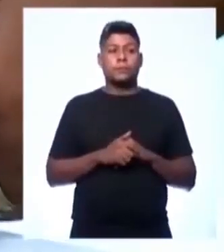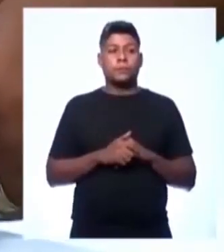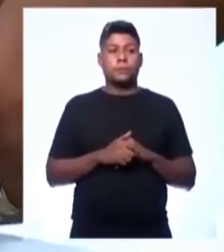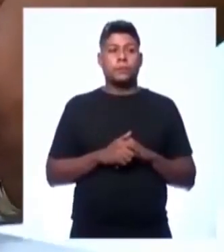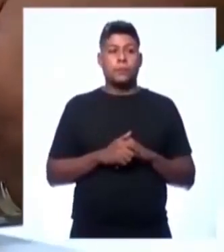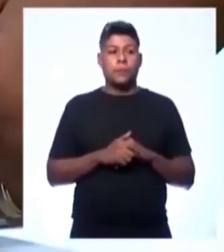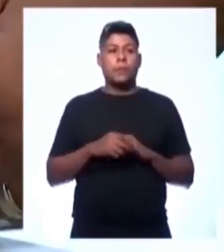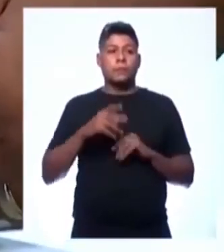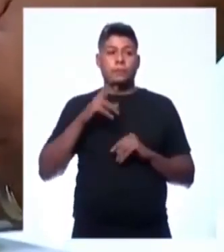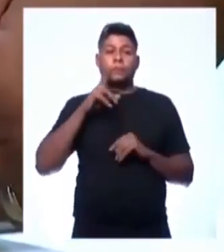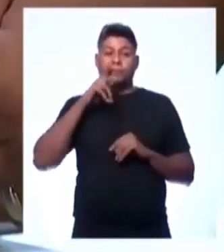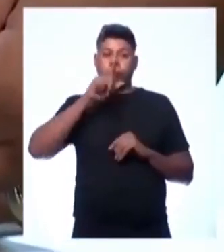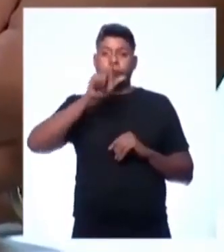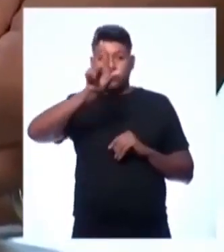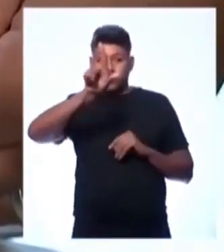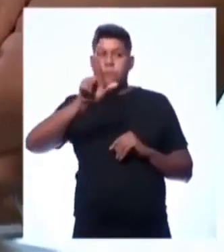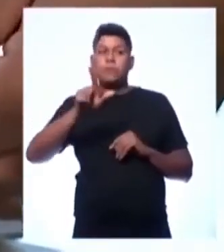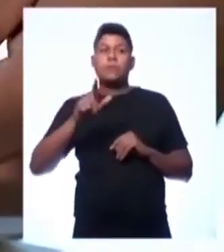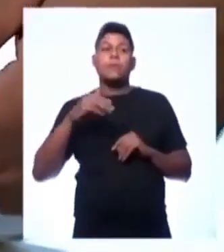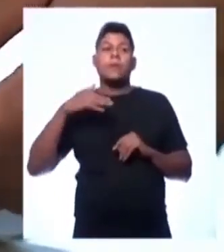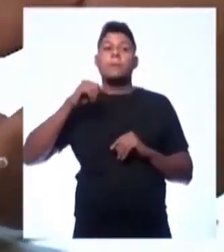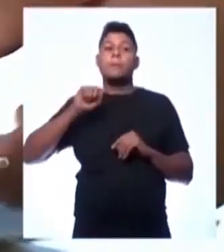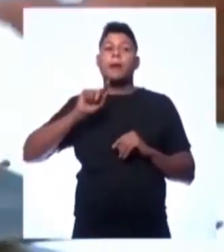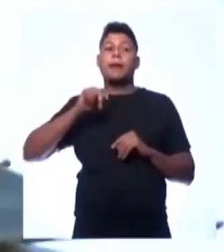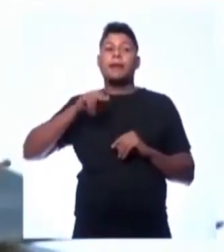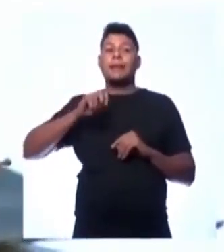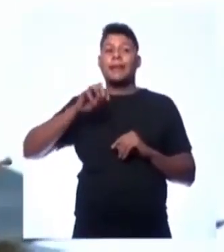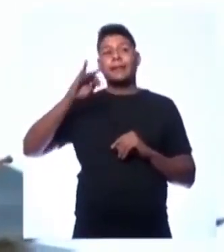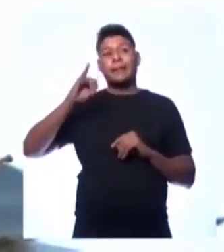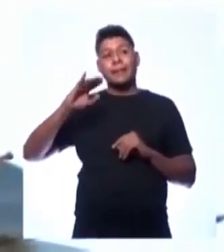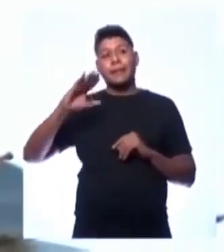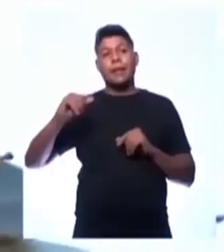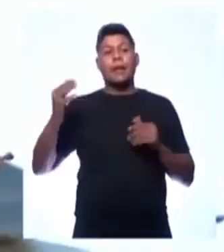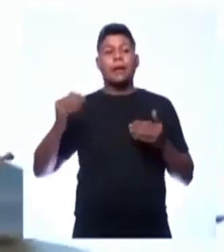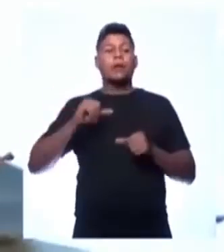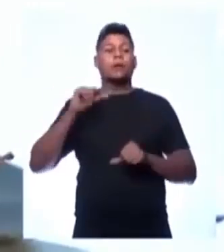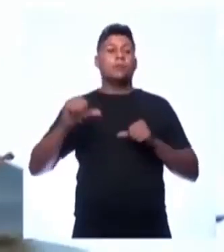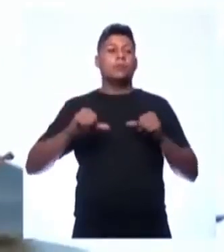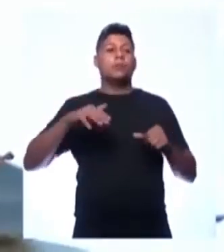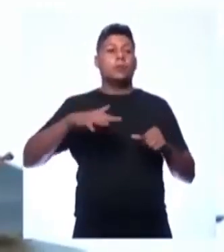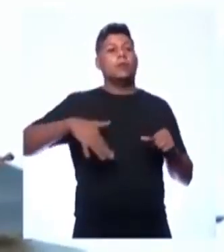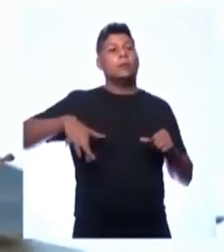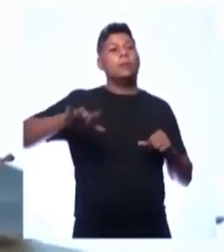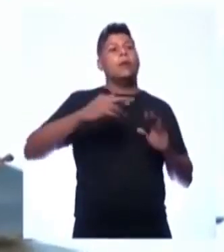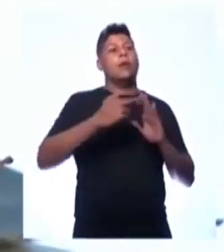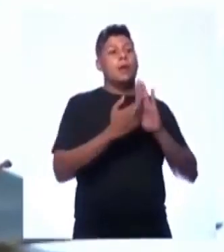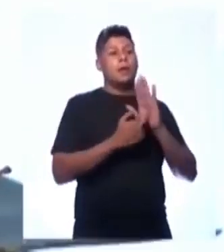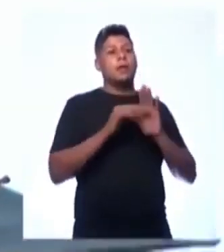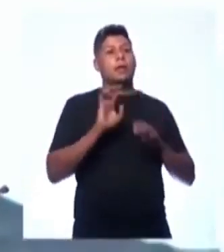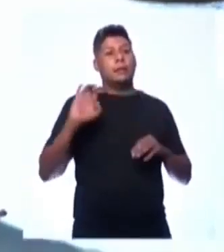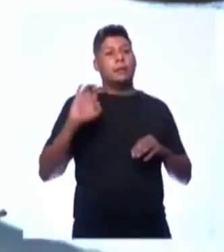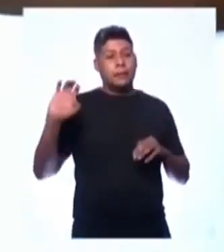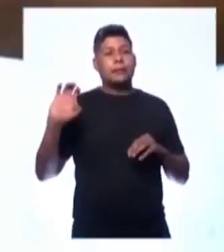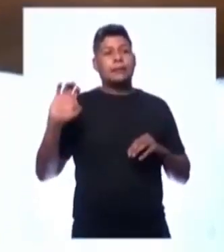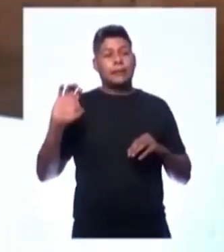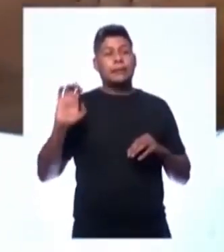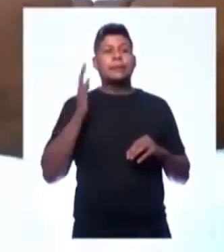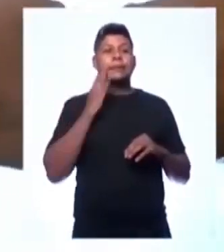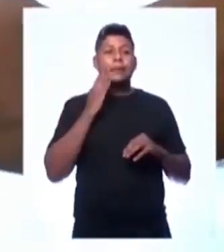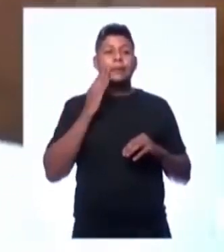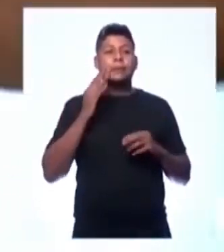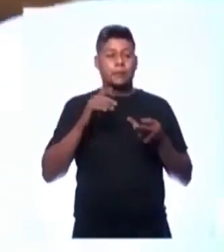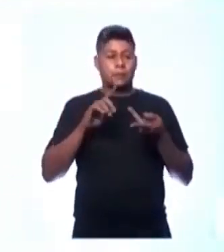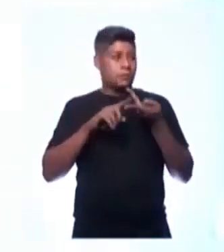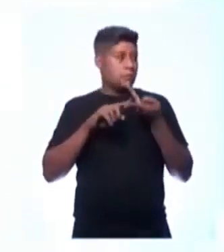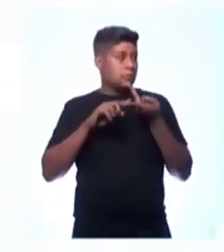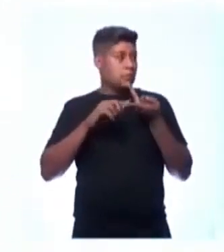para lá foi a força magnética, e agora eu vou inverter o campo. Usando a regra da mão esquerda, ó, o dedo médio vai ficar para baixo,